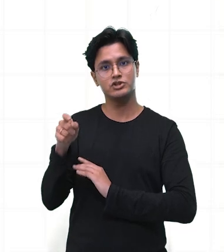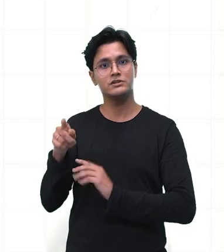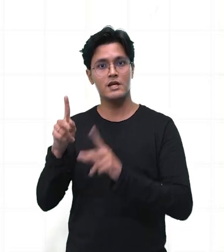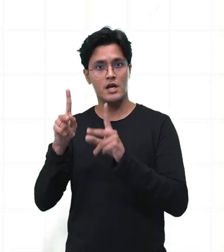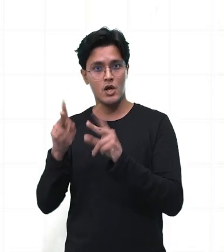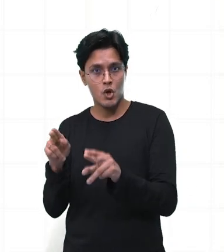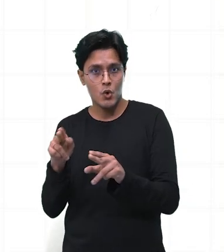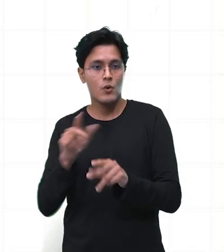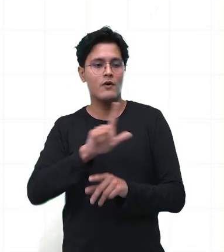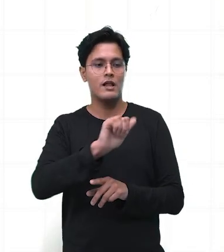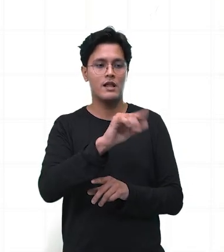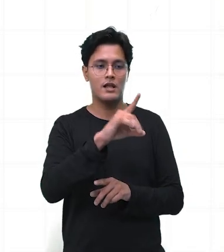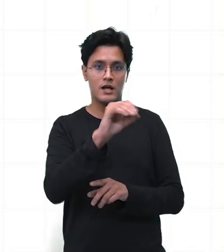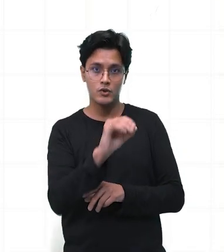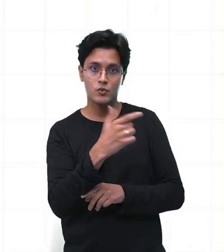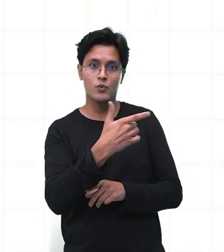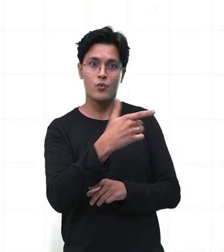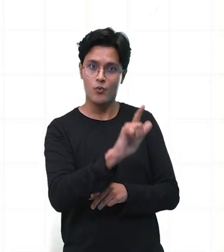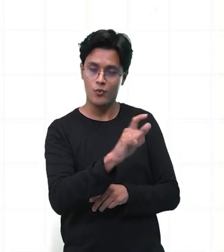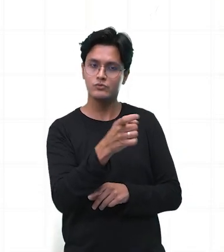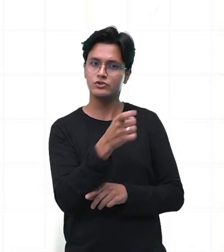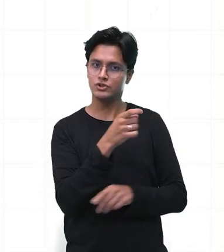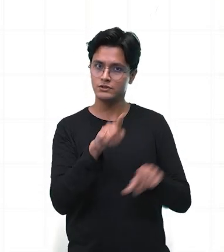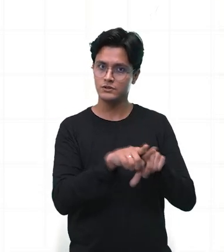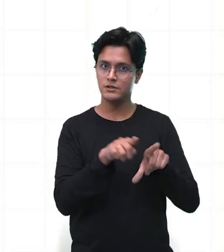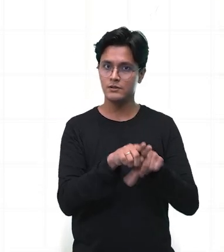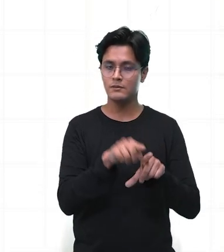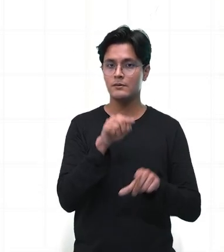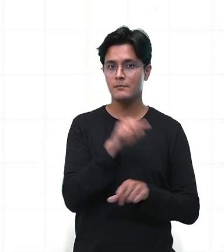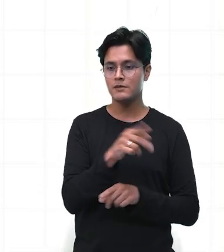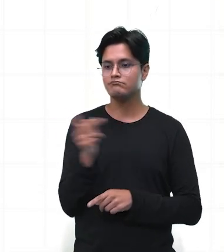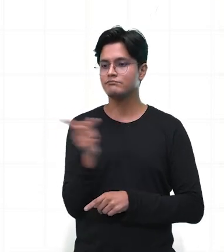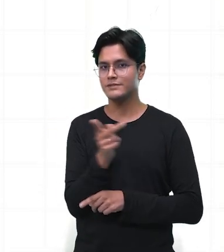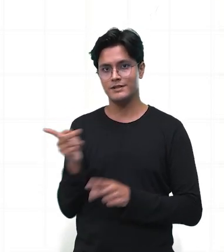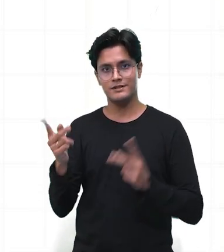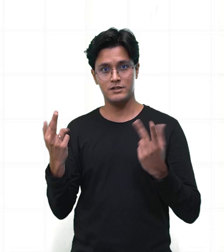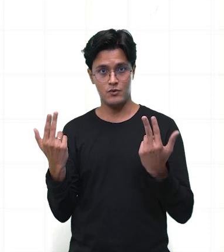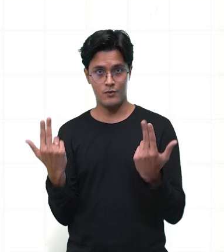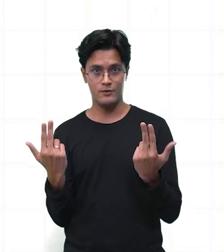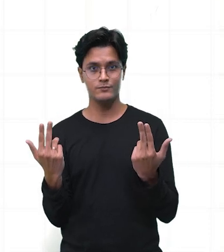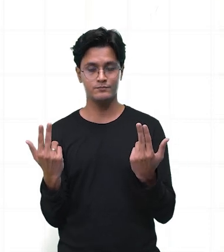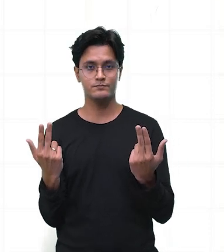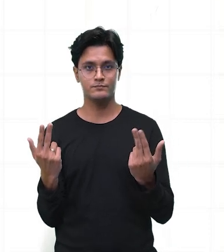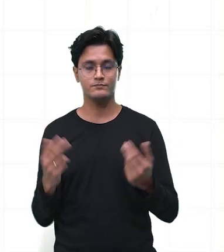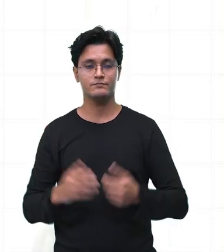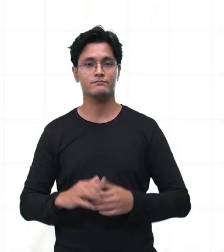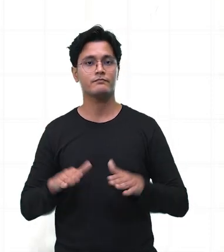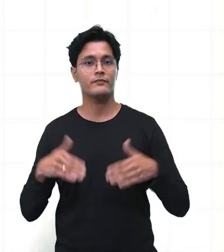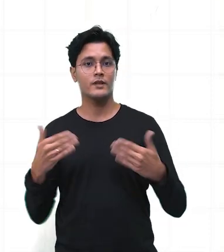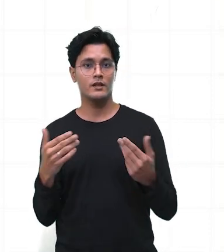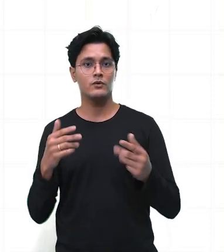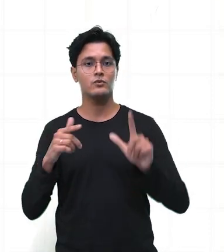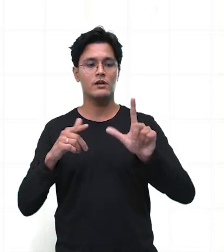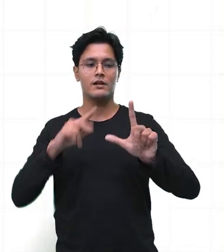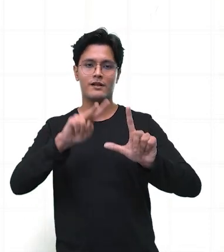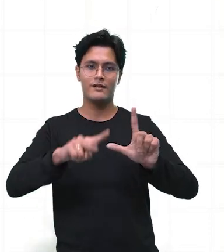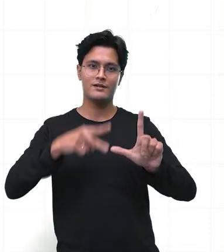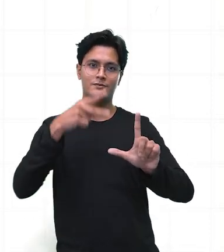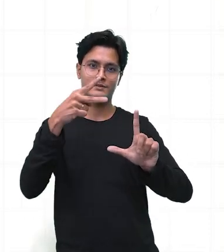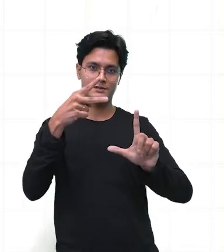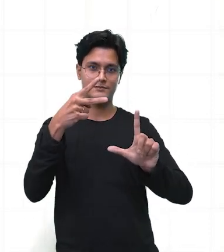x, já que o lado 1 é igual ao lado 2, né? E aí eu vou elevar ao